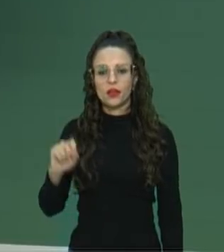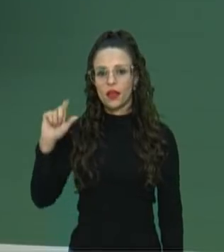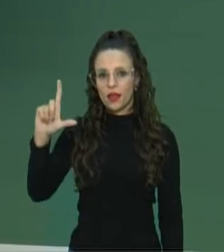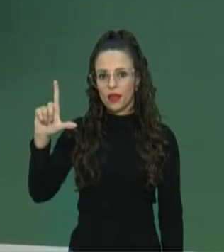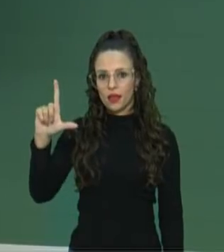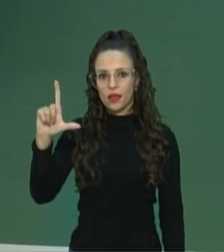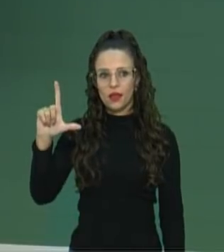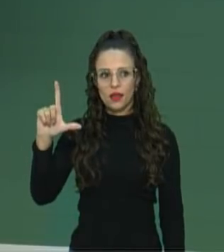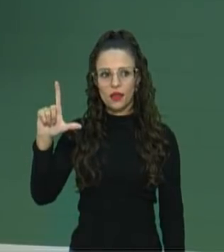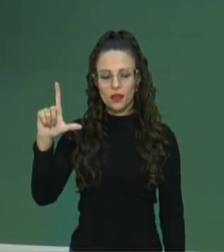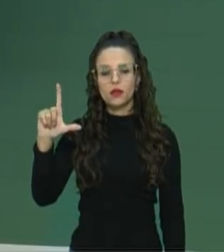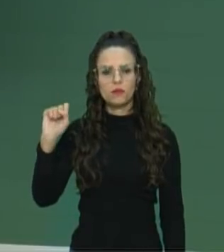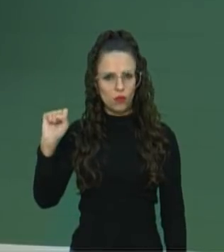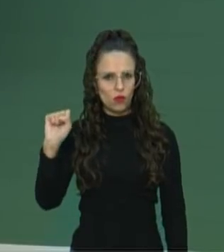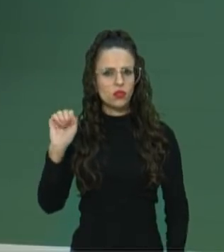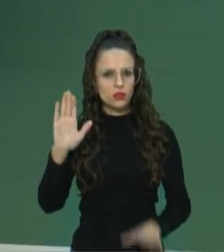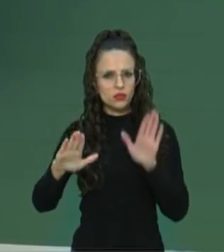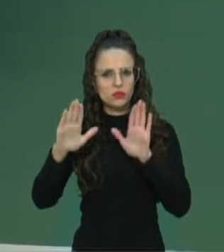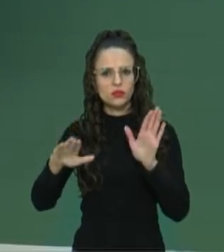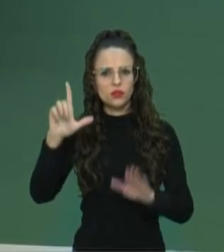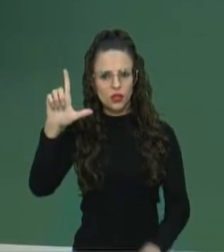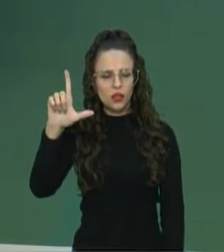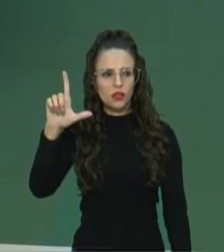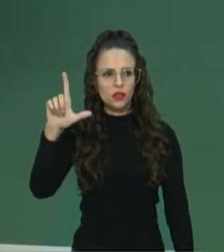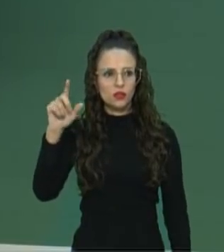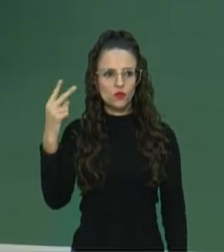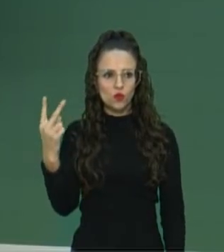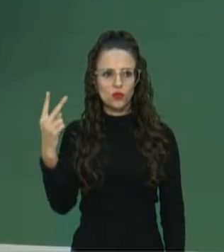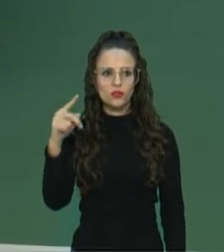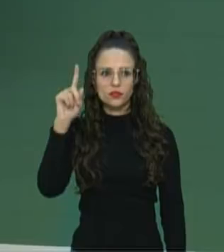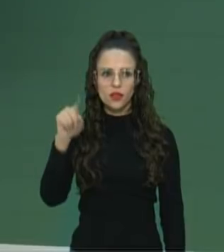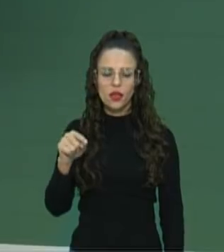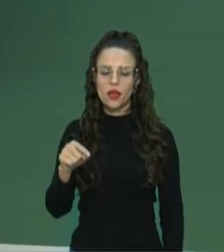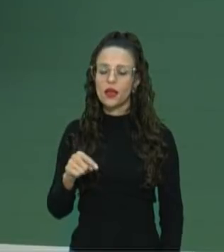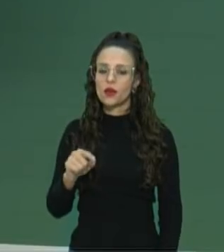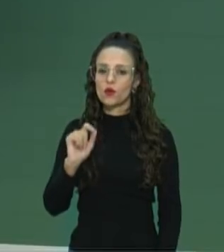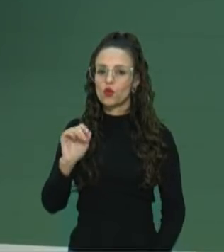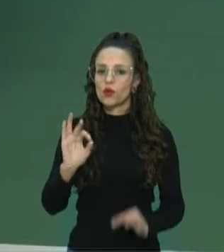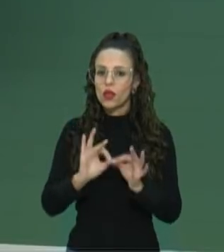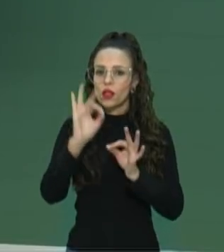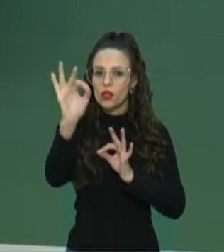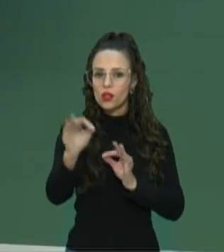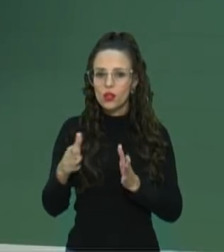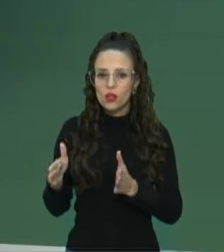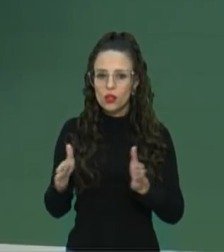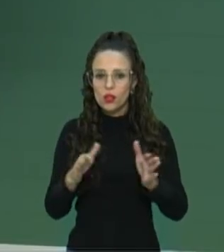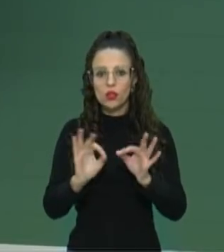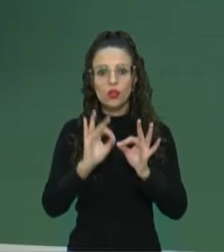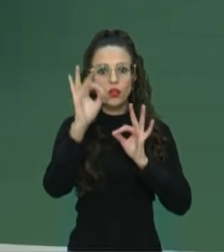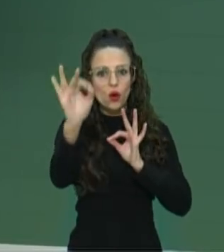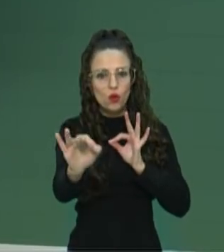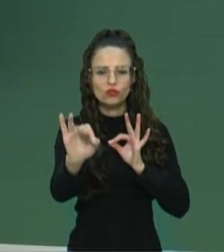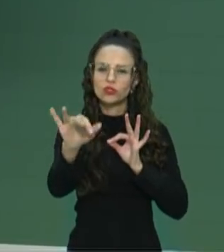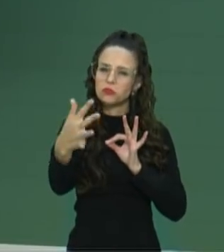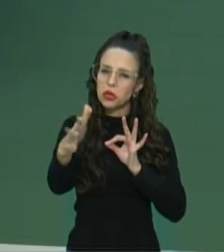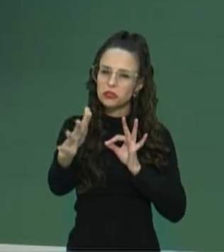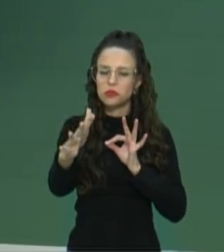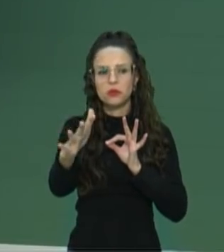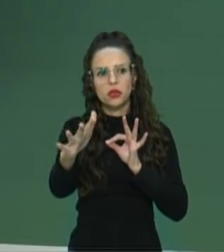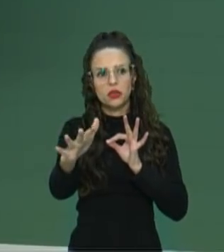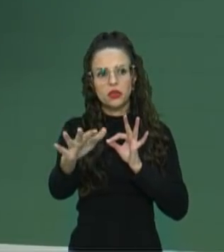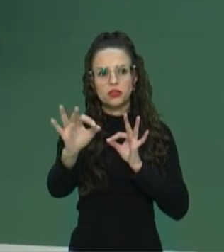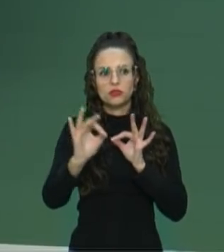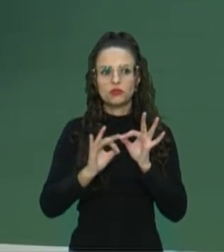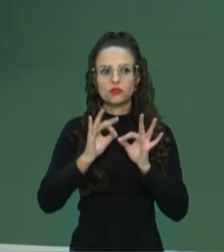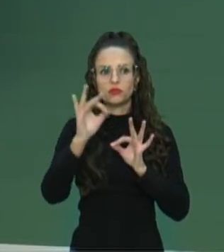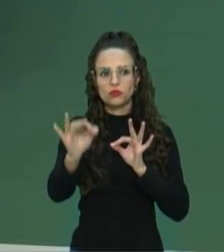L, pode aparecer, às vezes aparece, às vezes não, né? O L2, que pode ser percurso longo, médio e mais de um percurso, né?